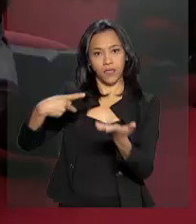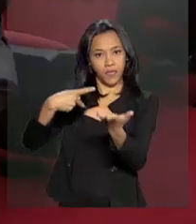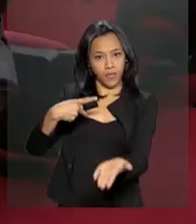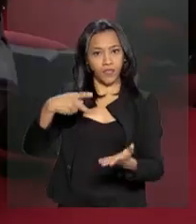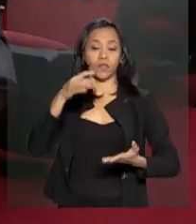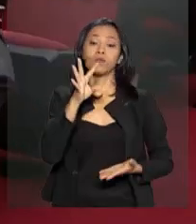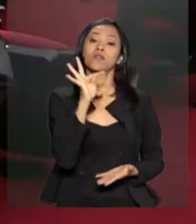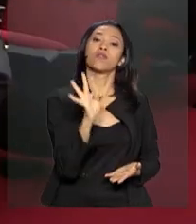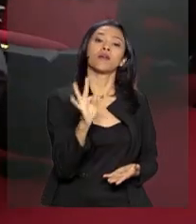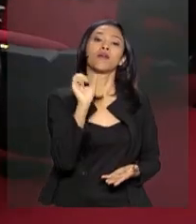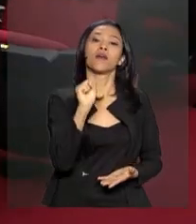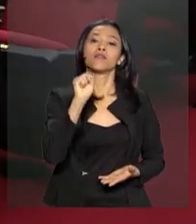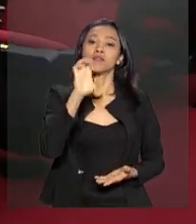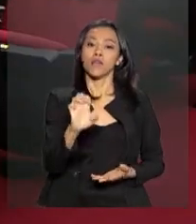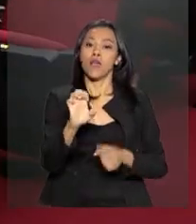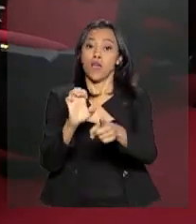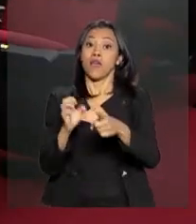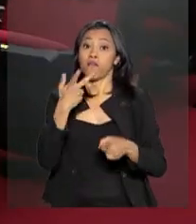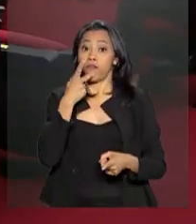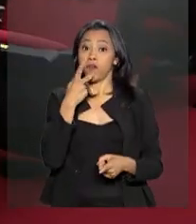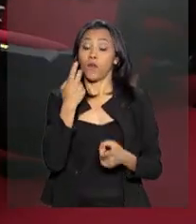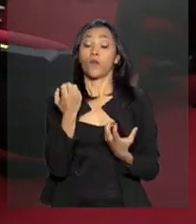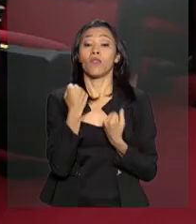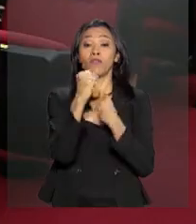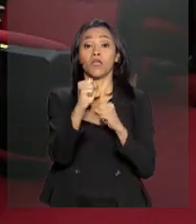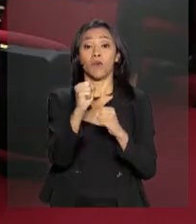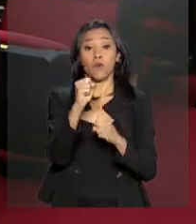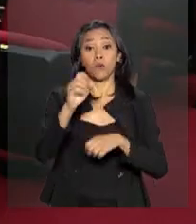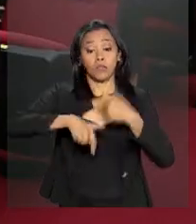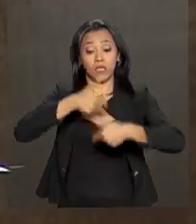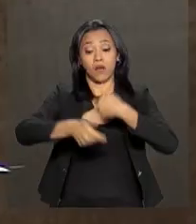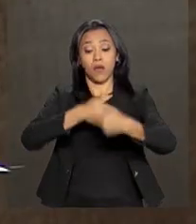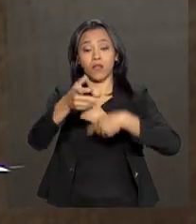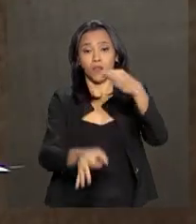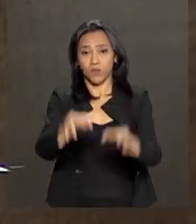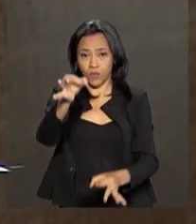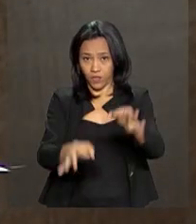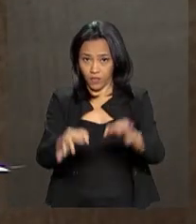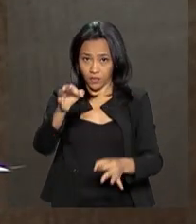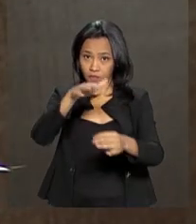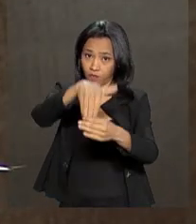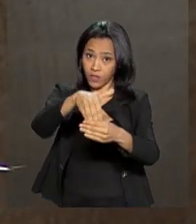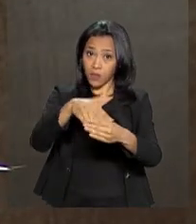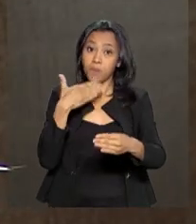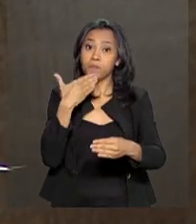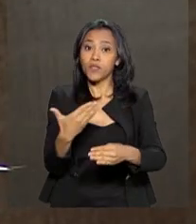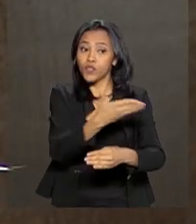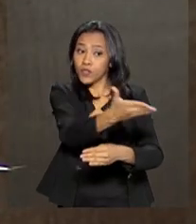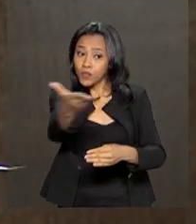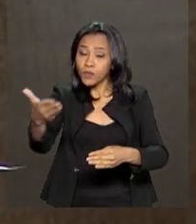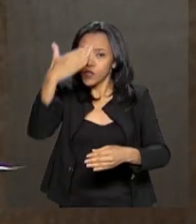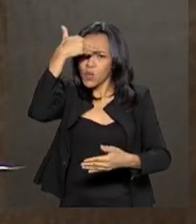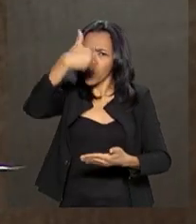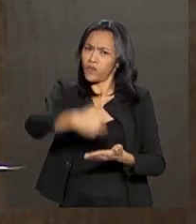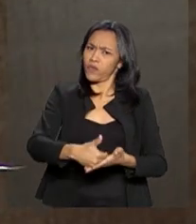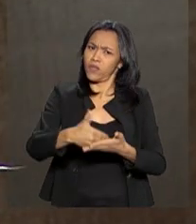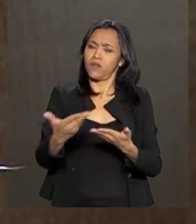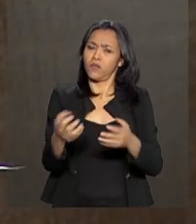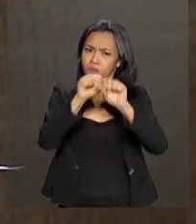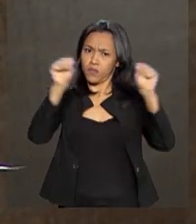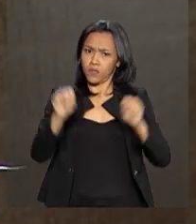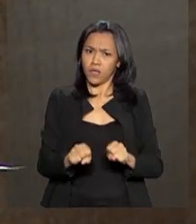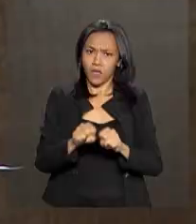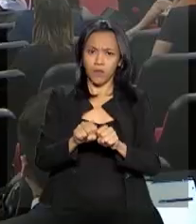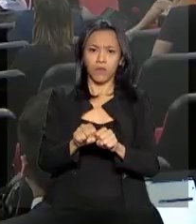defendeu a atuação da justiça eleitoral no pleito de 2018 ela pediu aos brasileiros que confiam no sistema de votação das